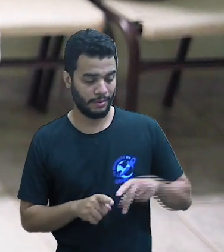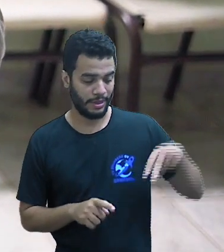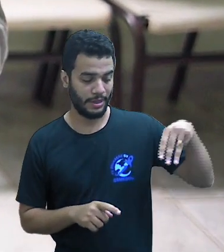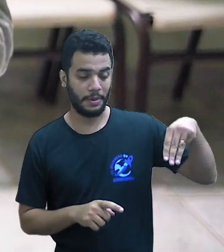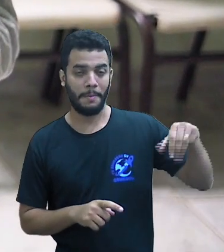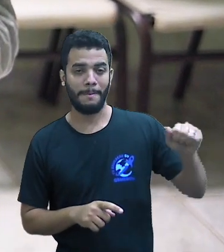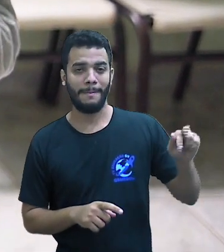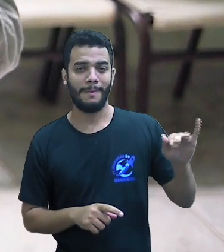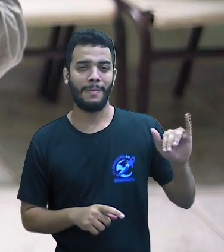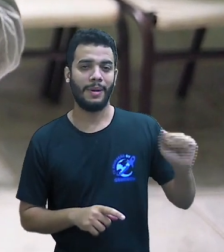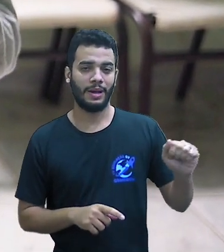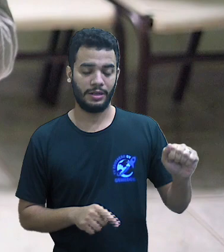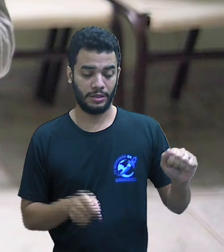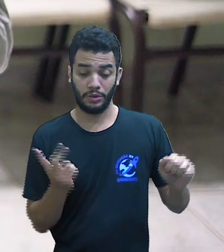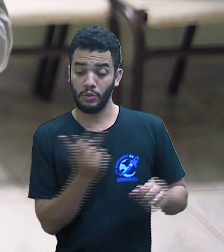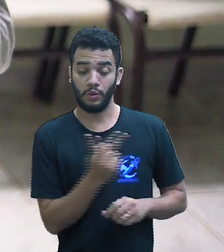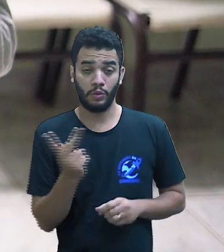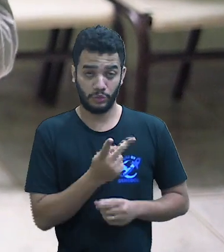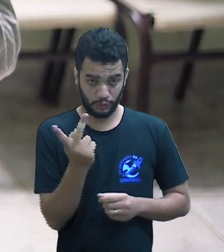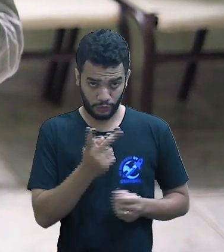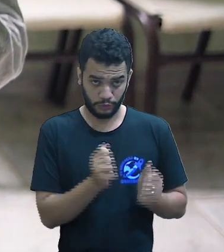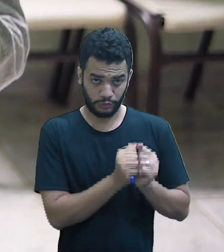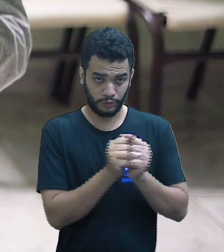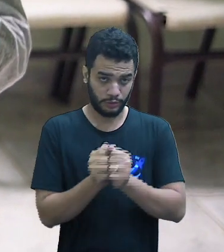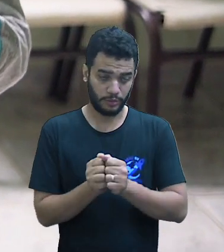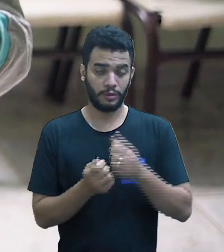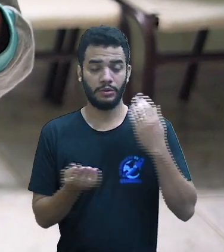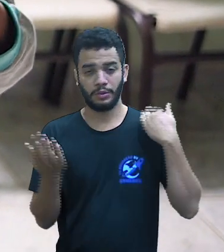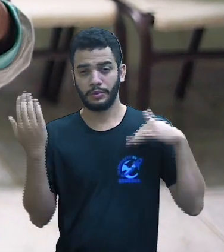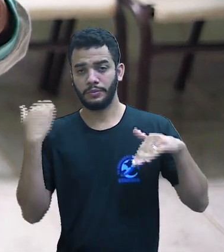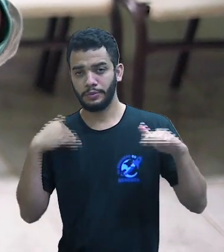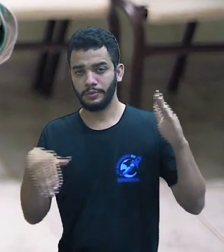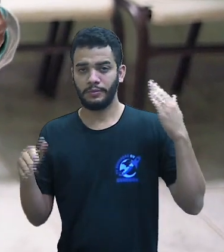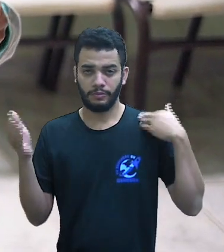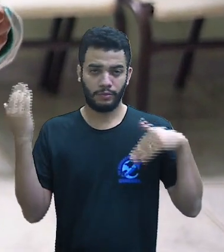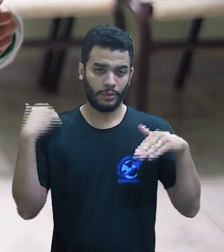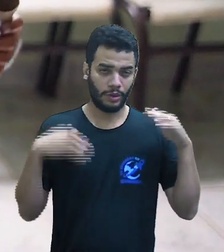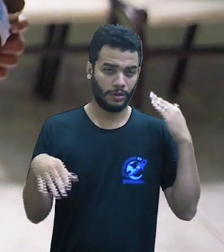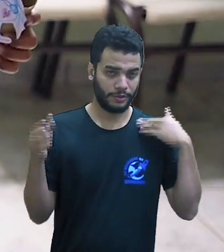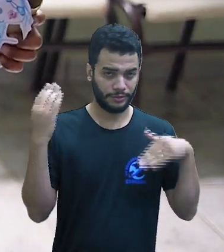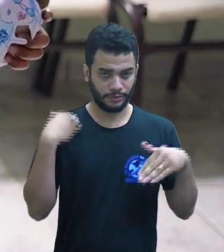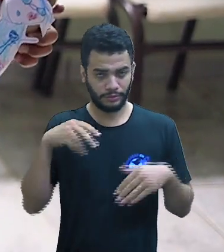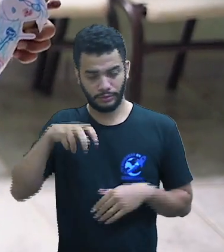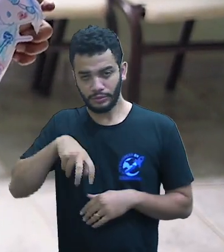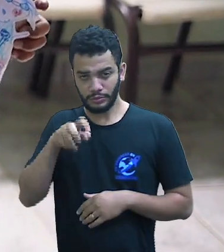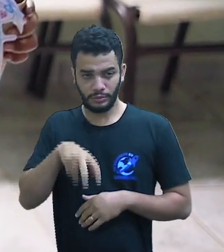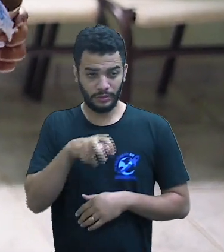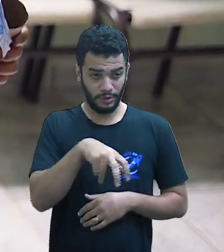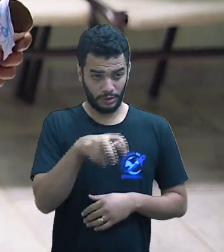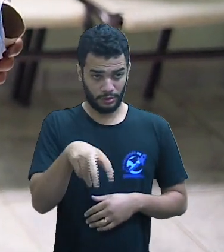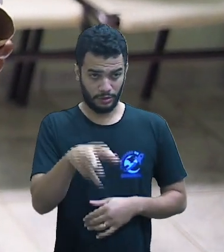Passear, e aí ele encontrou uma caixa cheia de doce. E aí ele